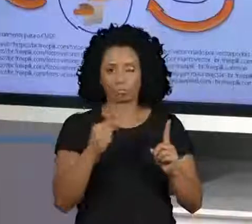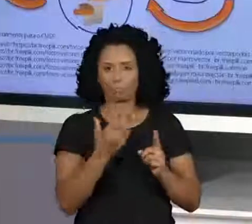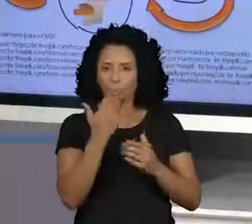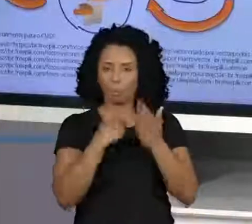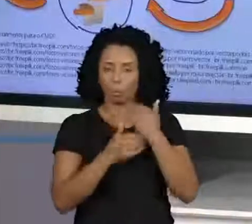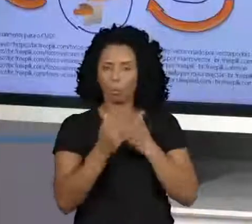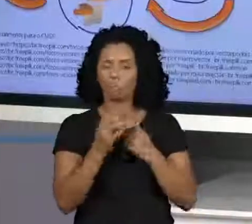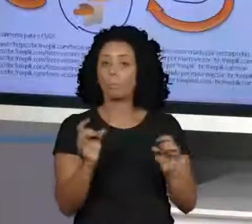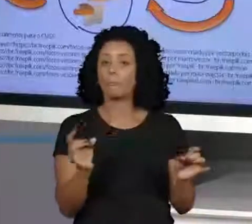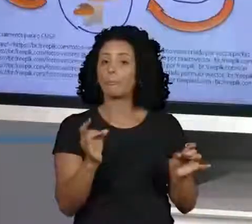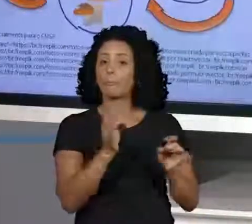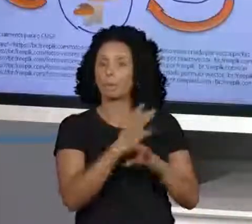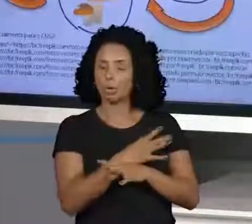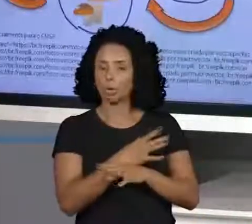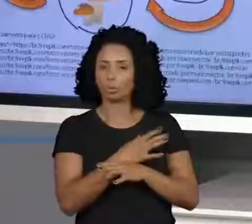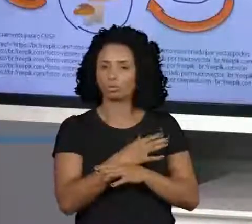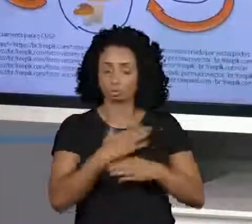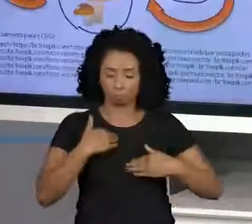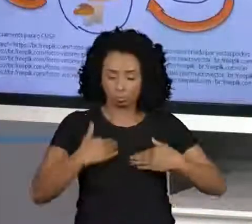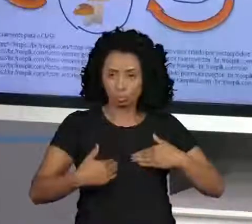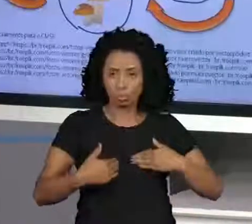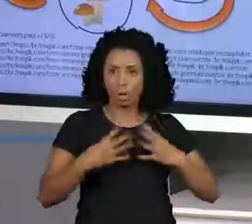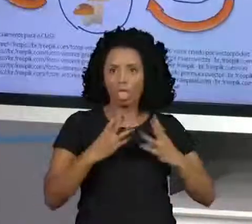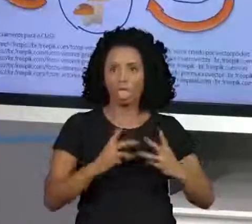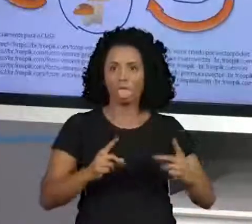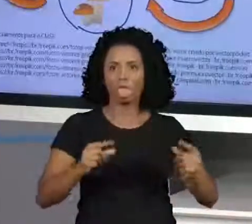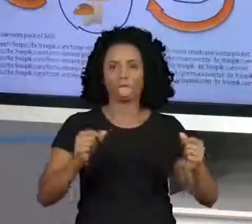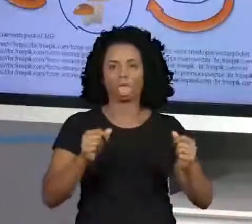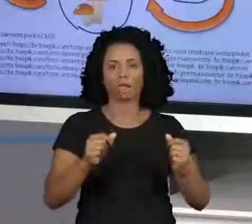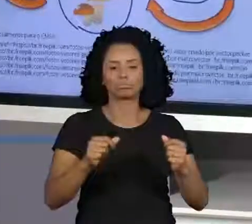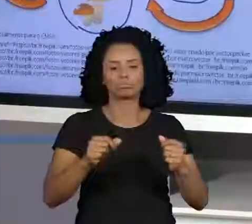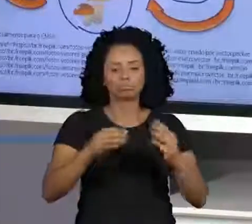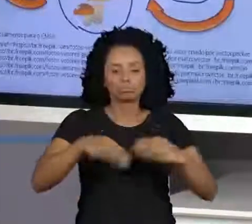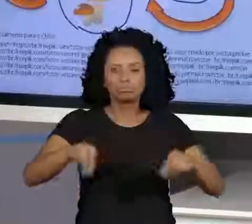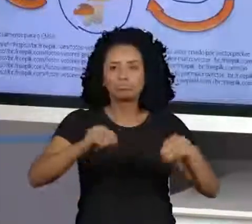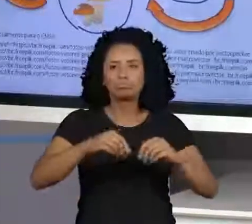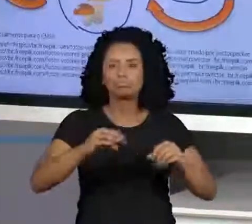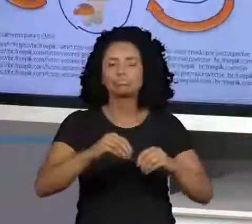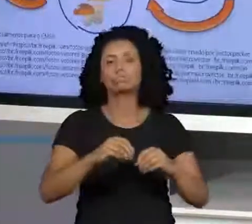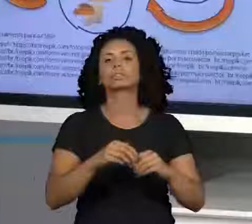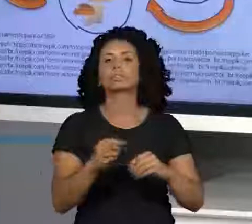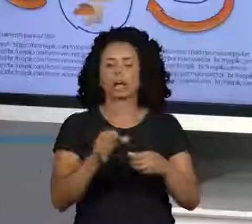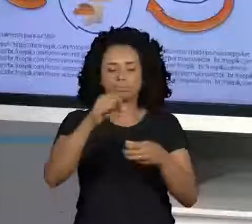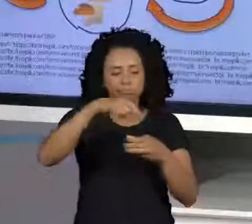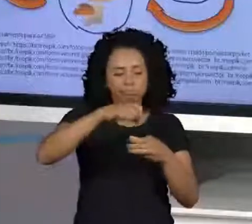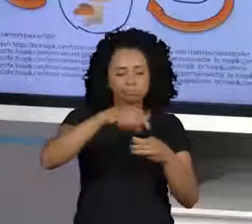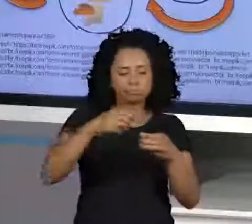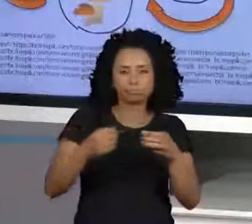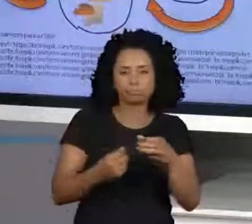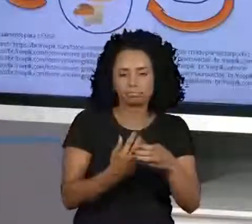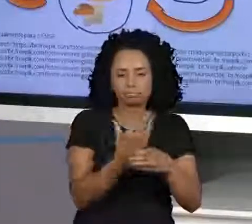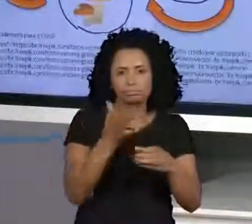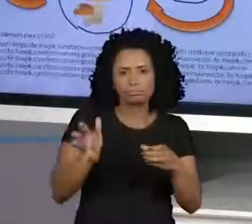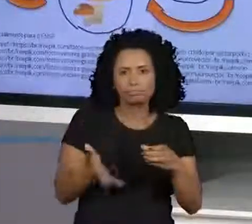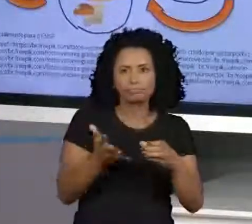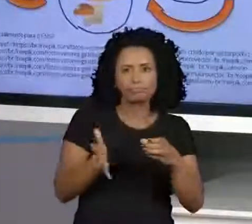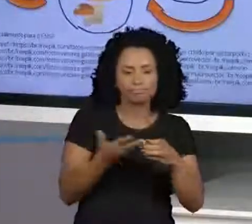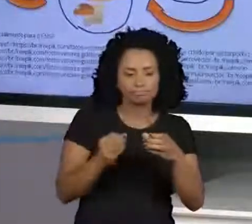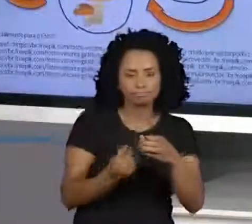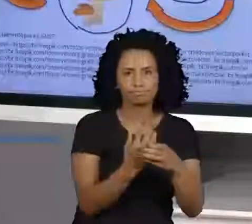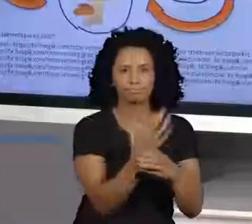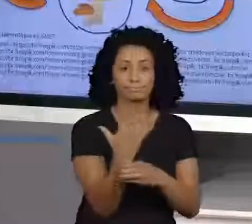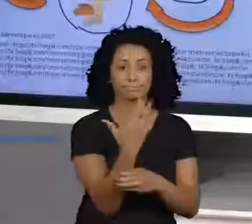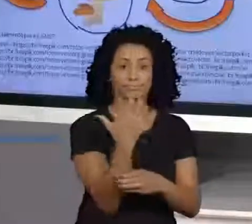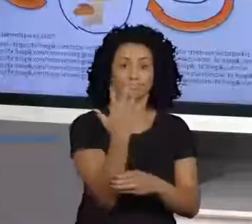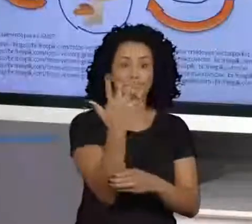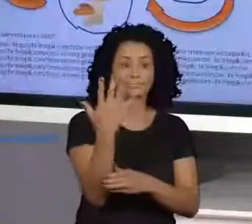se decompõe na terra e serve aí de nutriente, alimento para a planta. E isso não para,